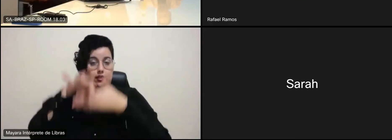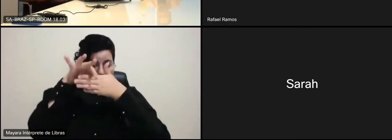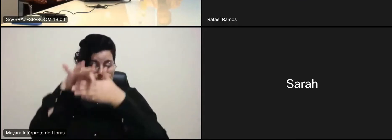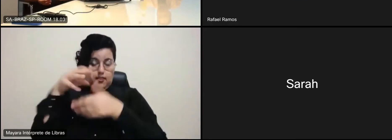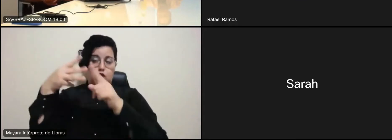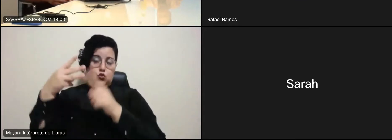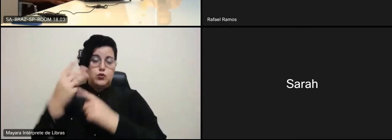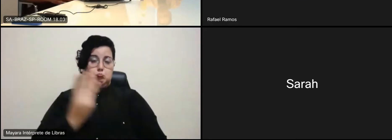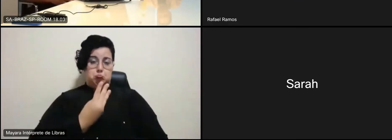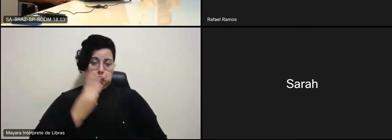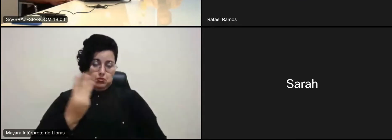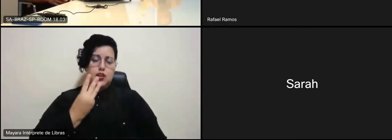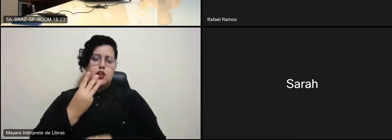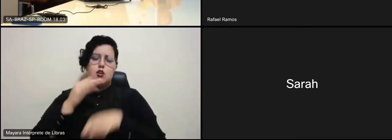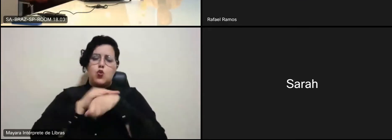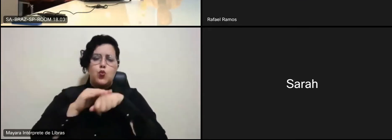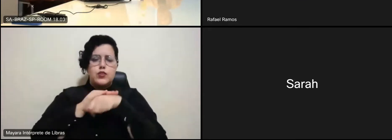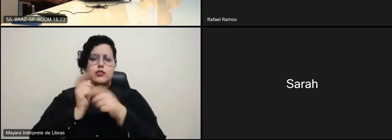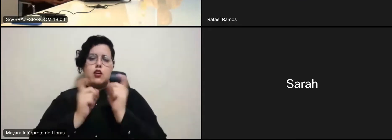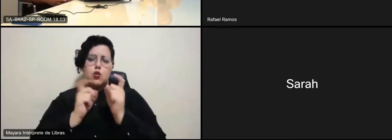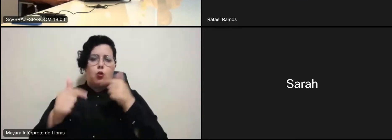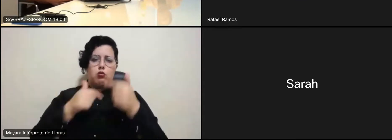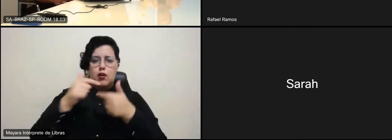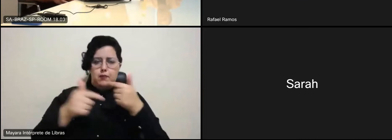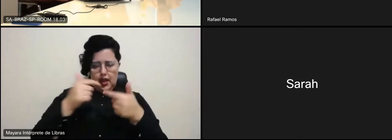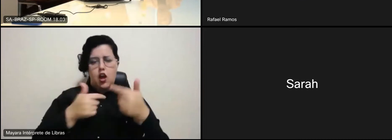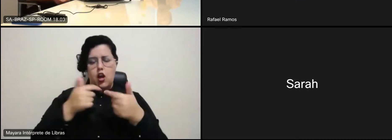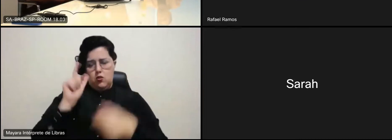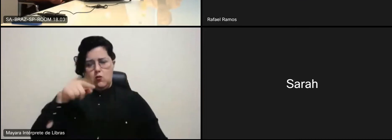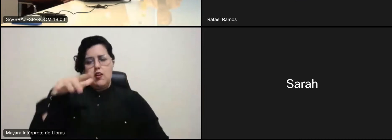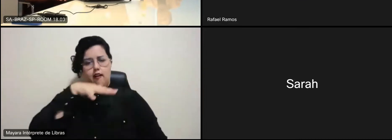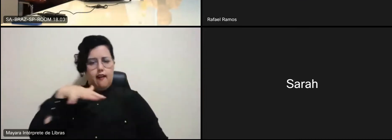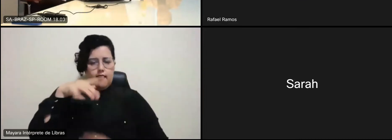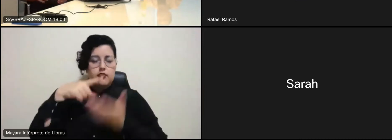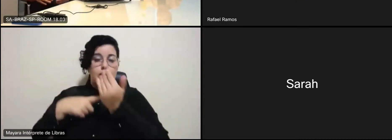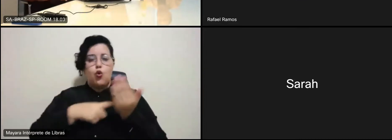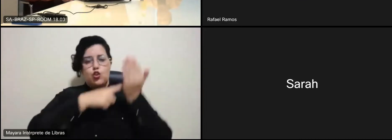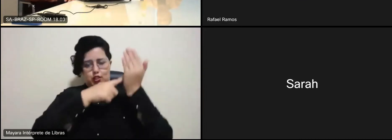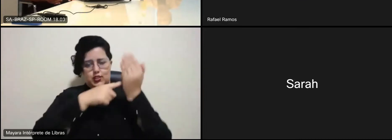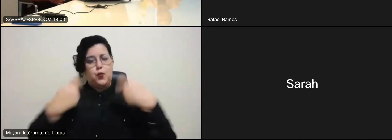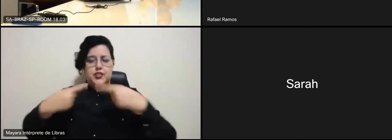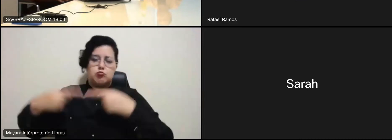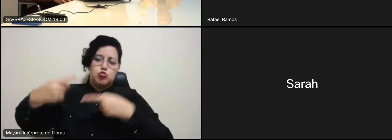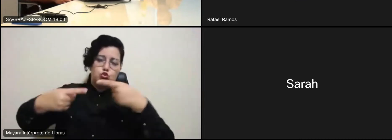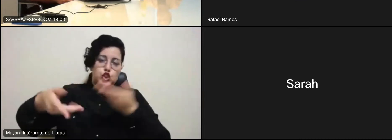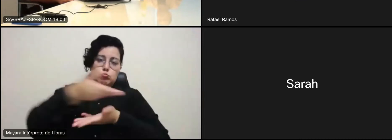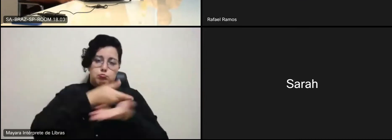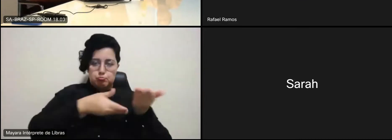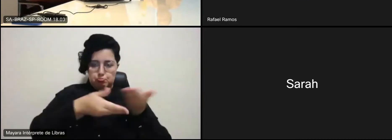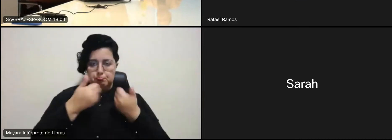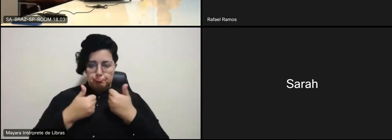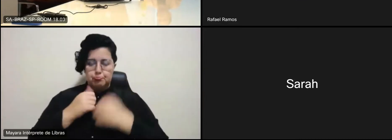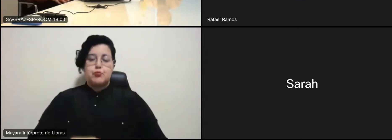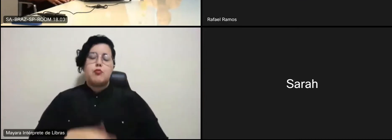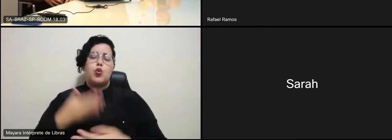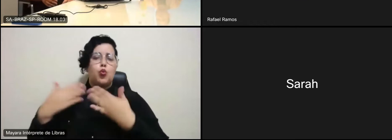nós discutirmos coisas de trabalho, né? Como eu mencionei, eu trabalho com tecnologia, então a gente tinha que ter algumas discussões de trabalho e tudo mais.